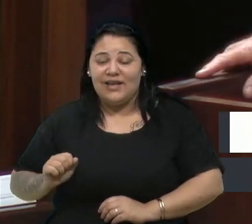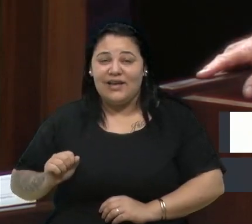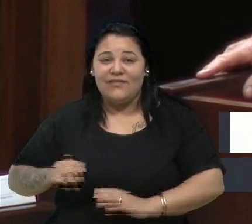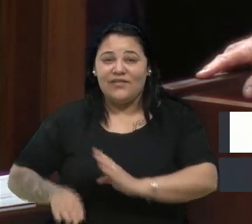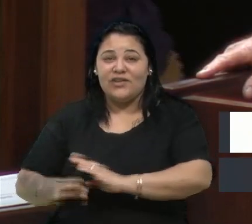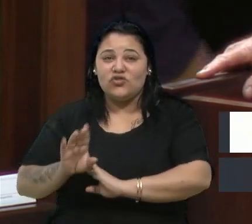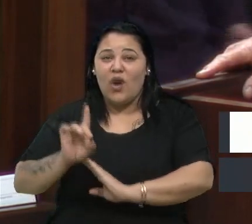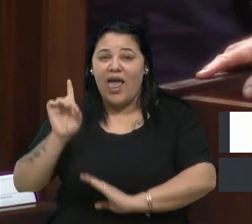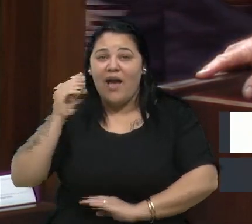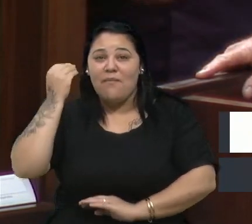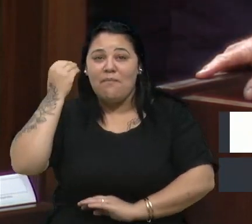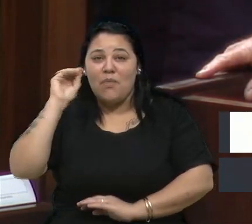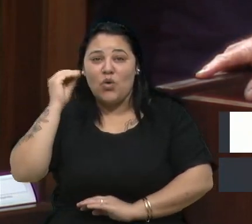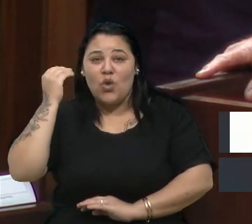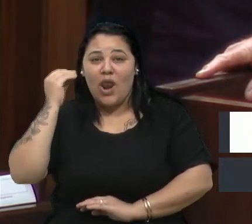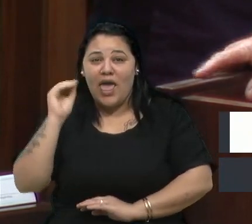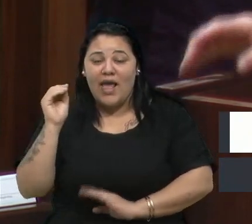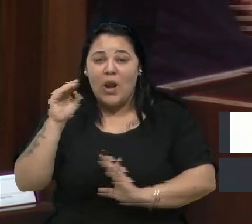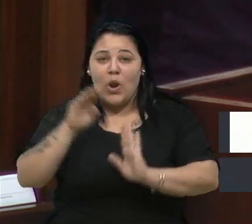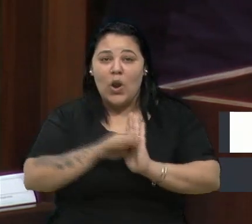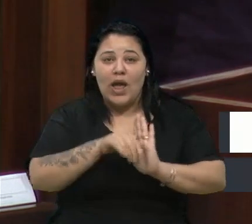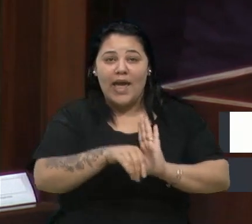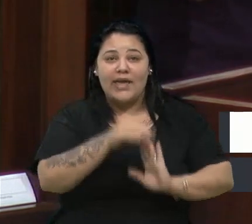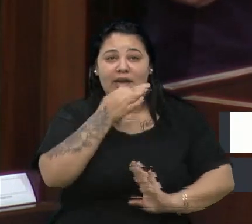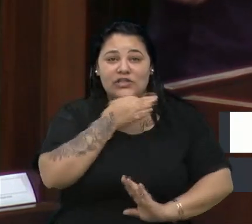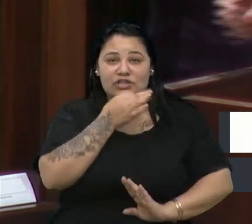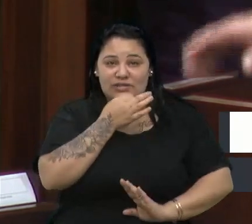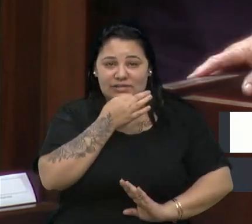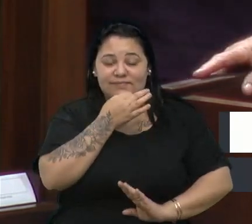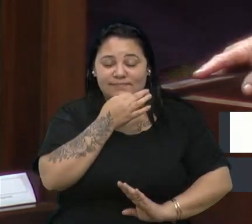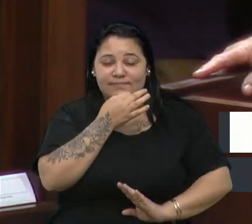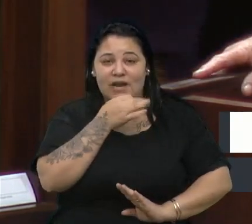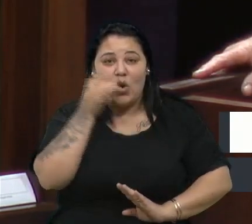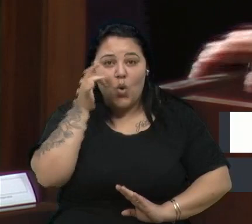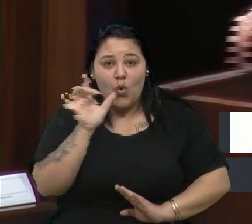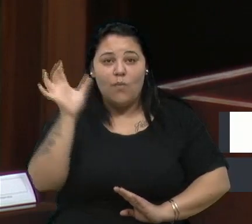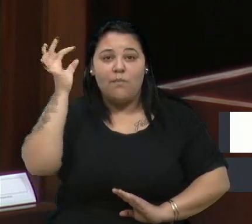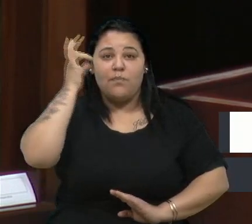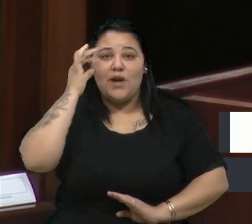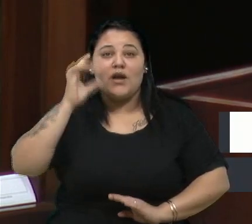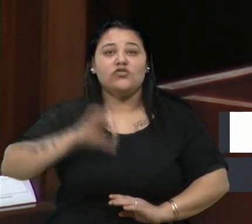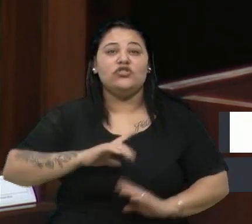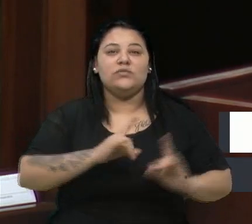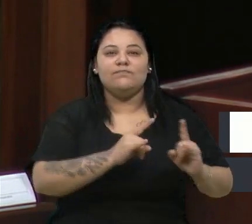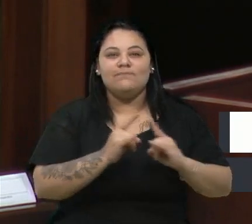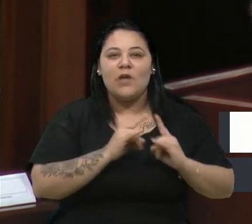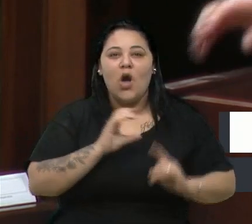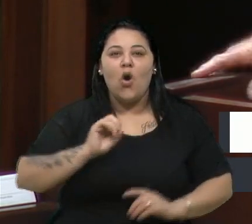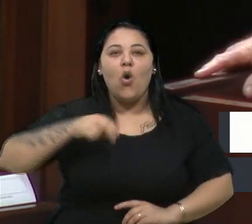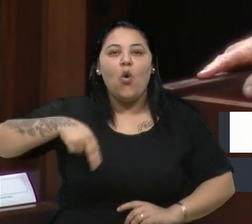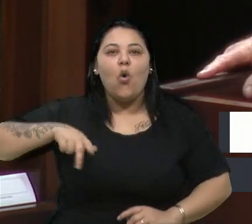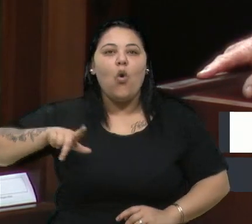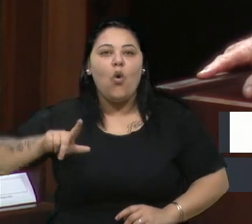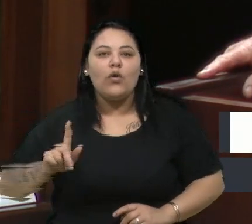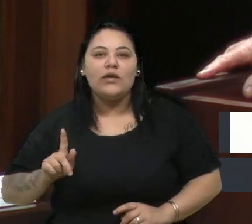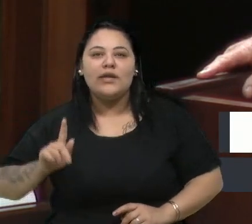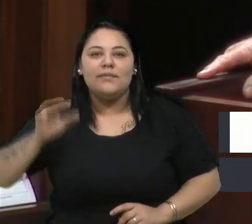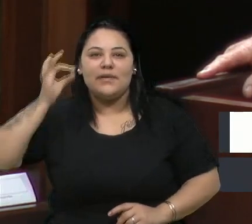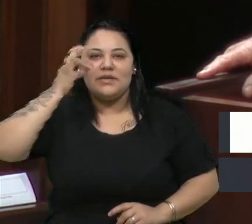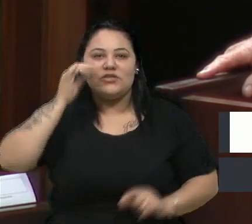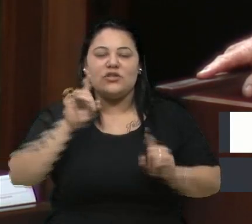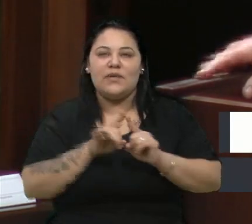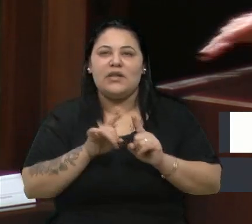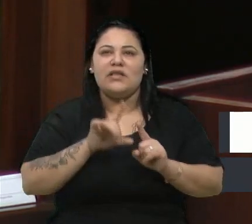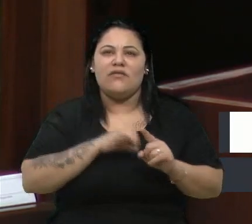uma forma presencial. Tinha ONGs presentes, foi uma reunião muito concorrida,